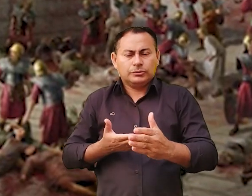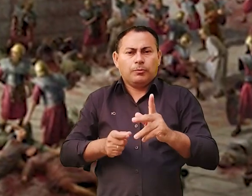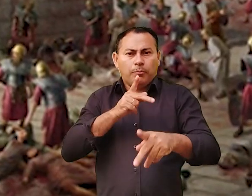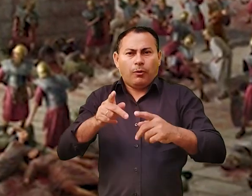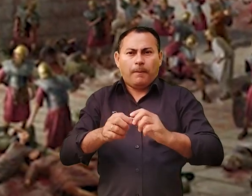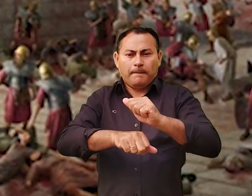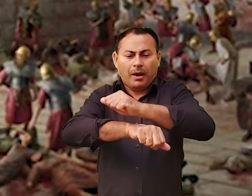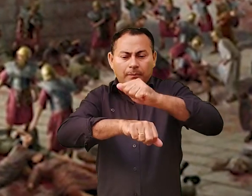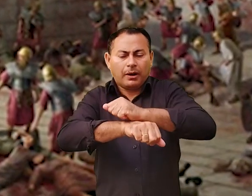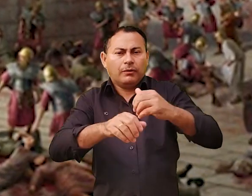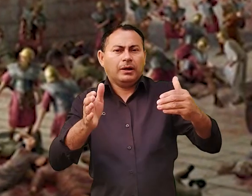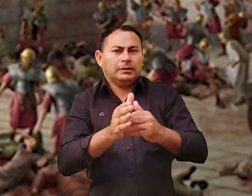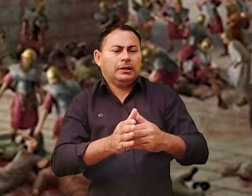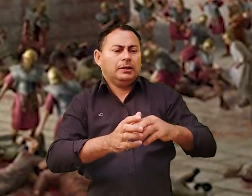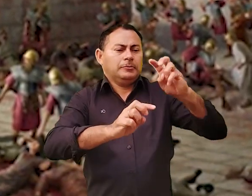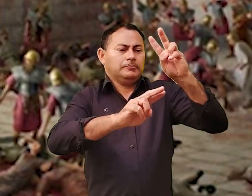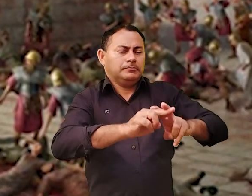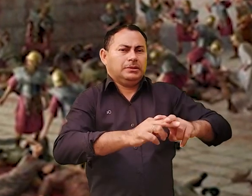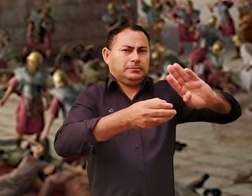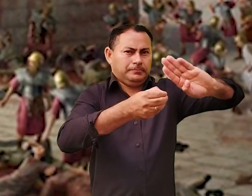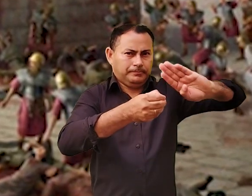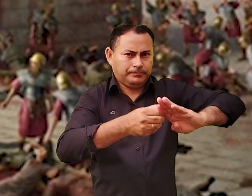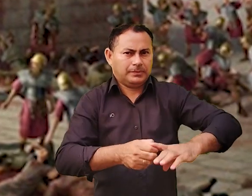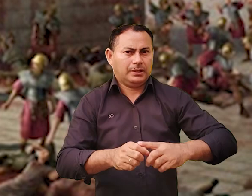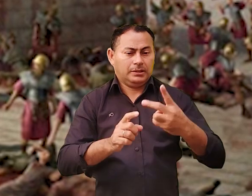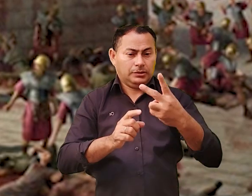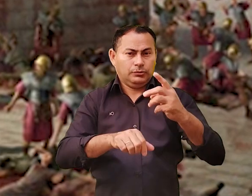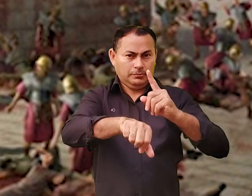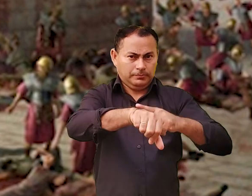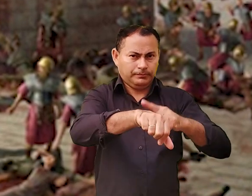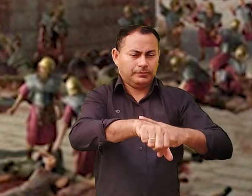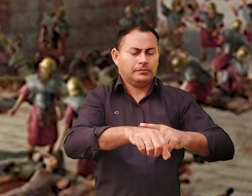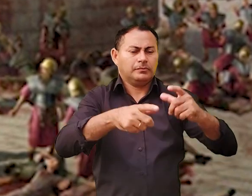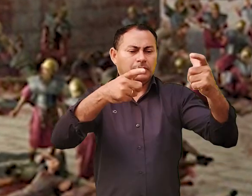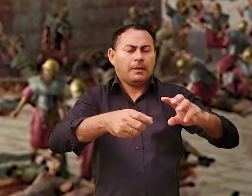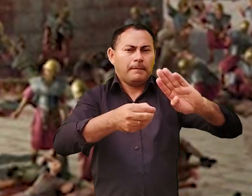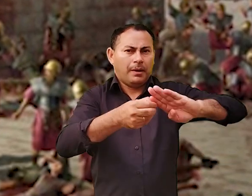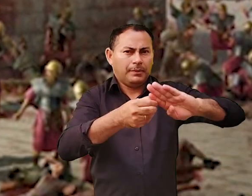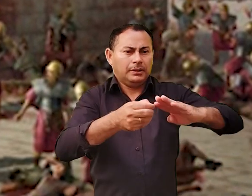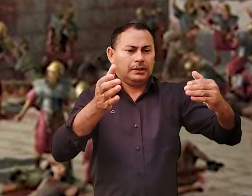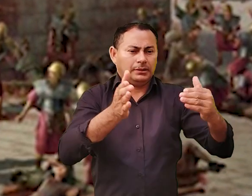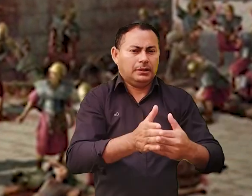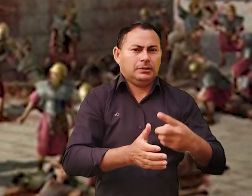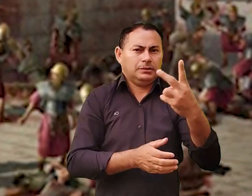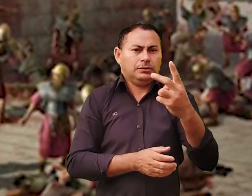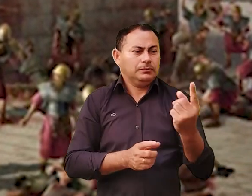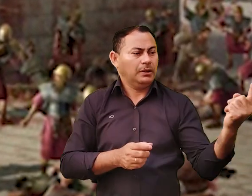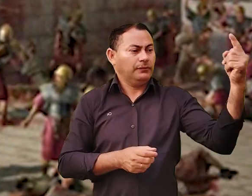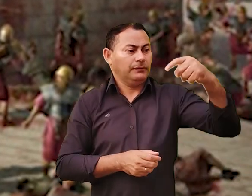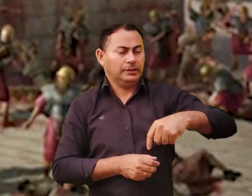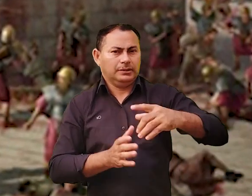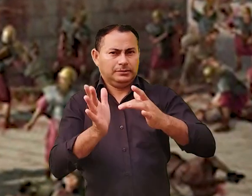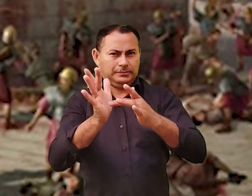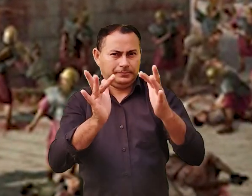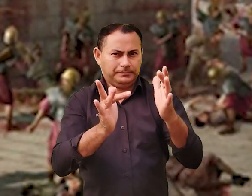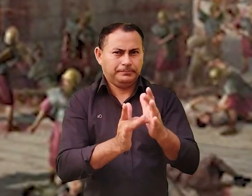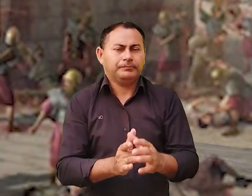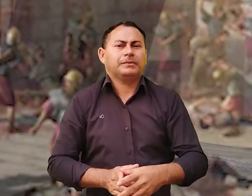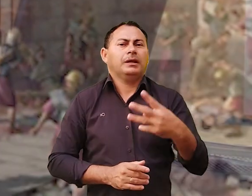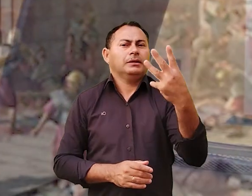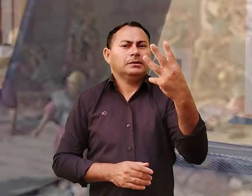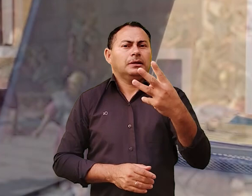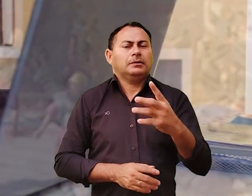Abraão até o cativeiro babilônico. A segunda cena seria o cativeiro babilônico até a segunda vinda de Jesus.